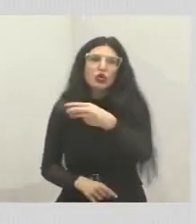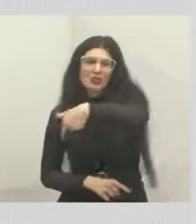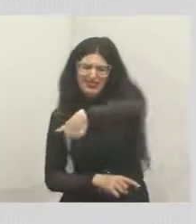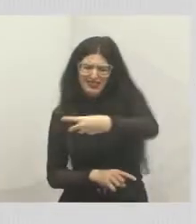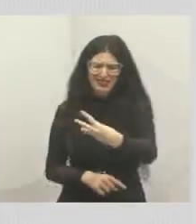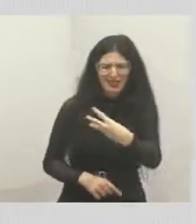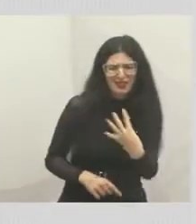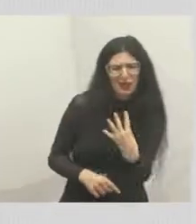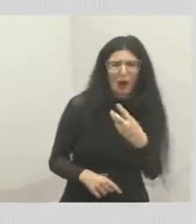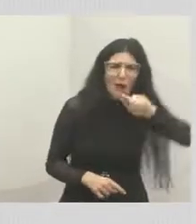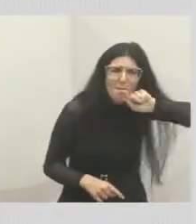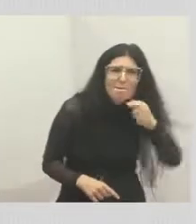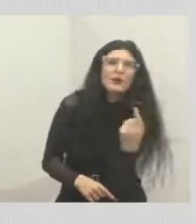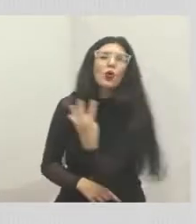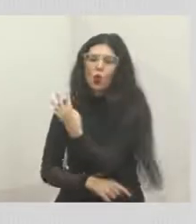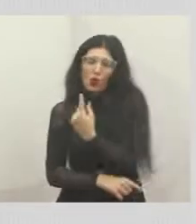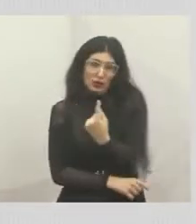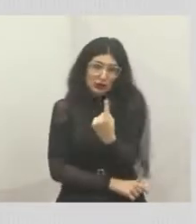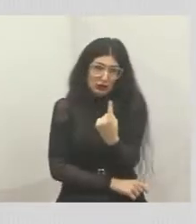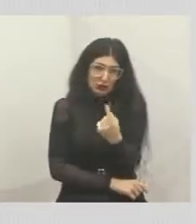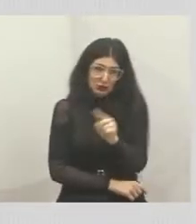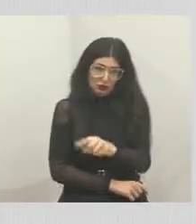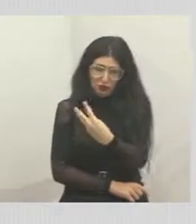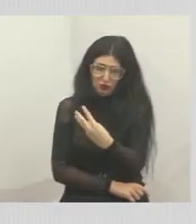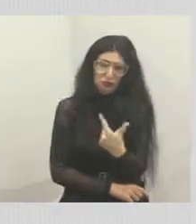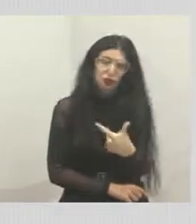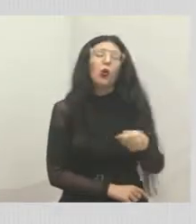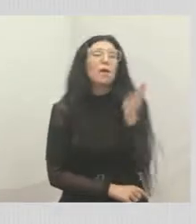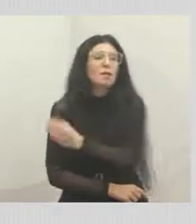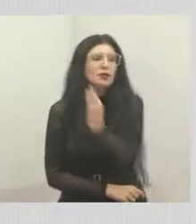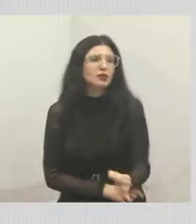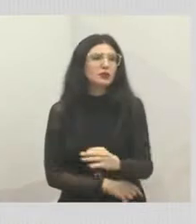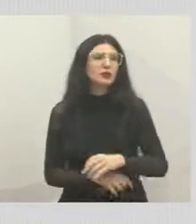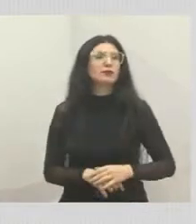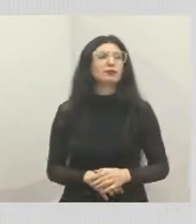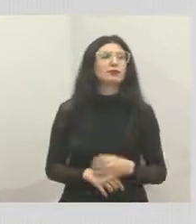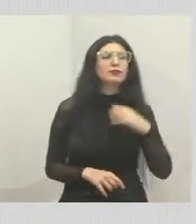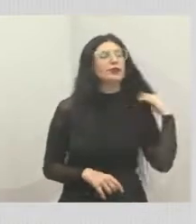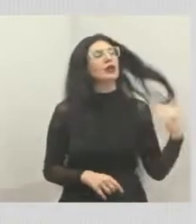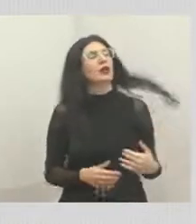41,32%. Reserva de contingência, meta orçada de